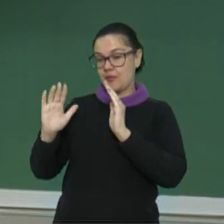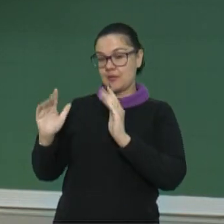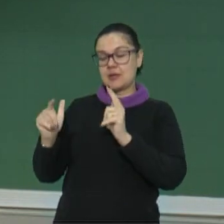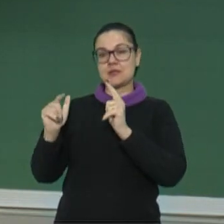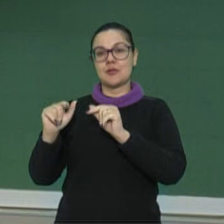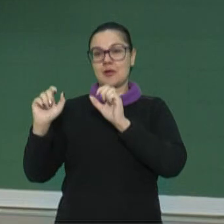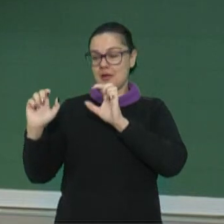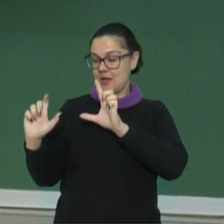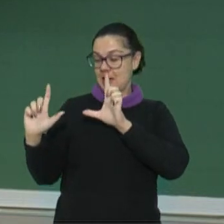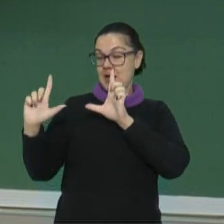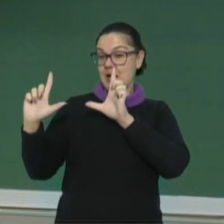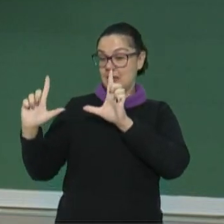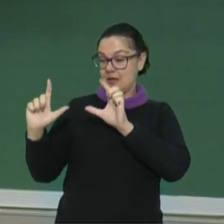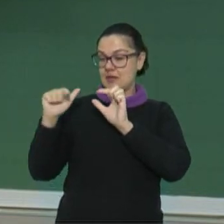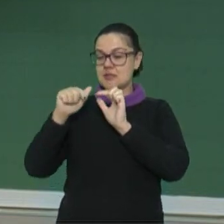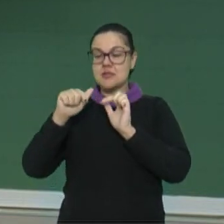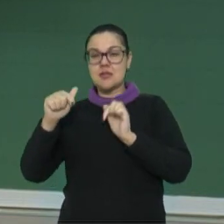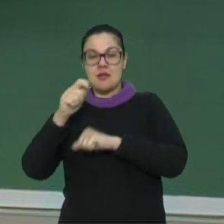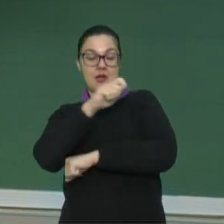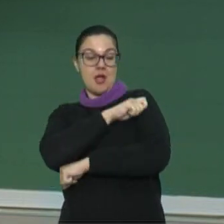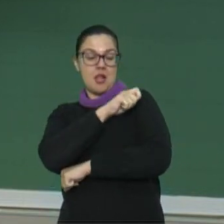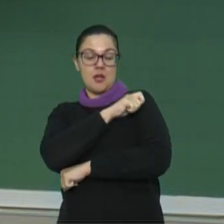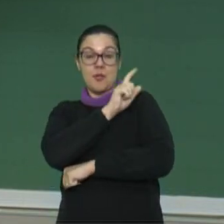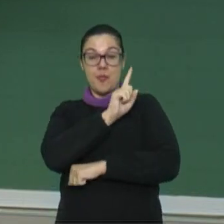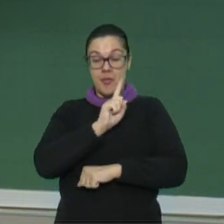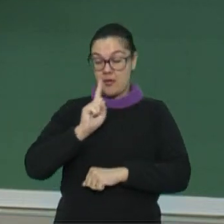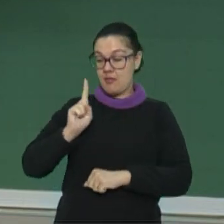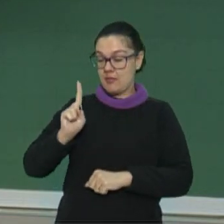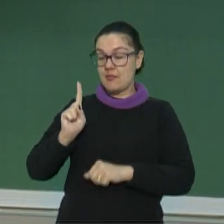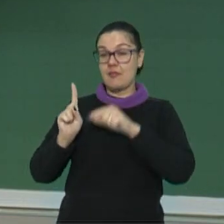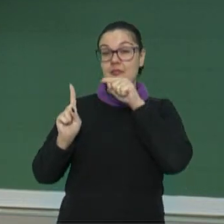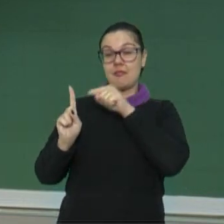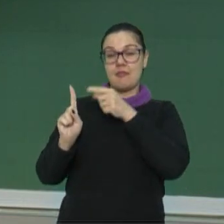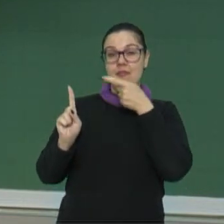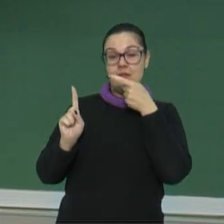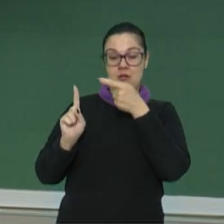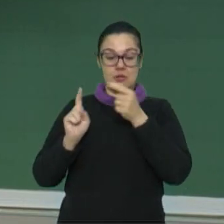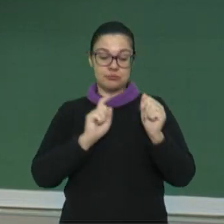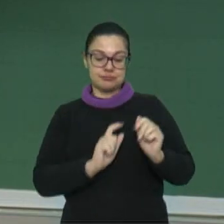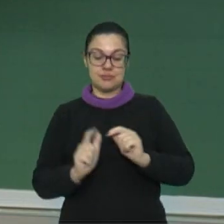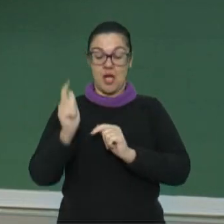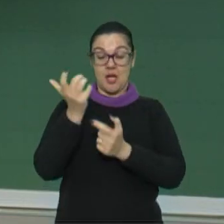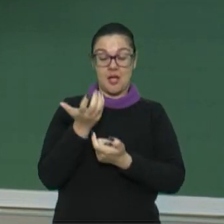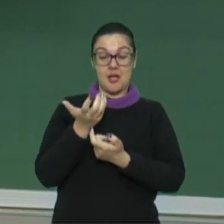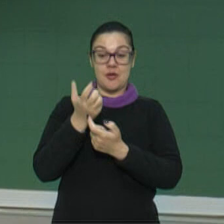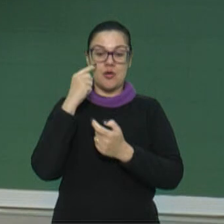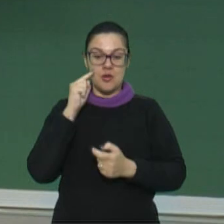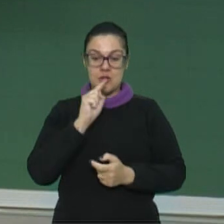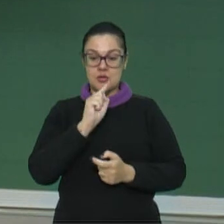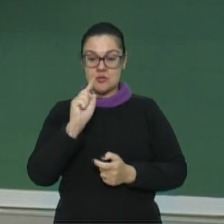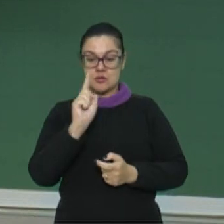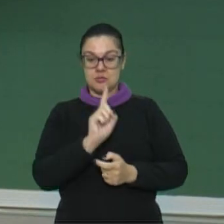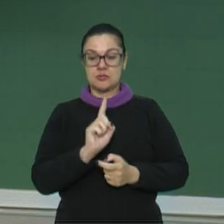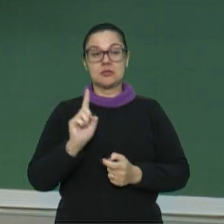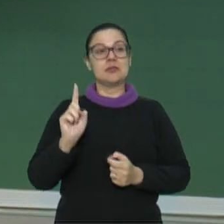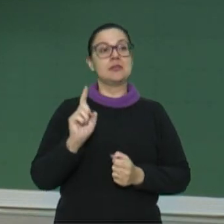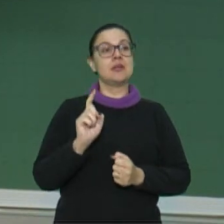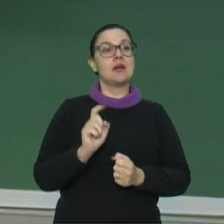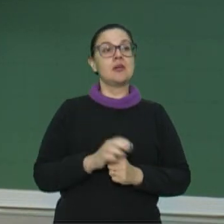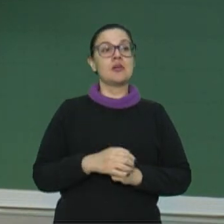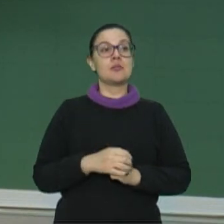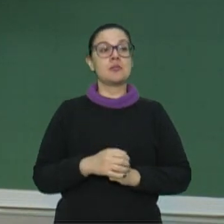um cartaz, um aviso, para que os estudantes que passassem por ali, as pessoas que passassem por ali, uma delas tinham que